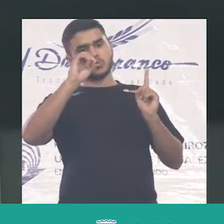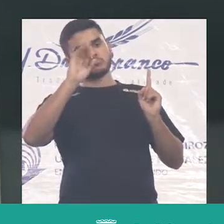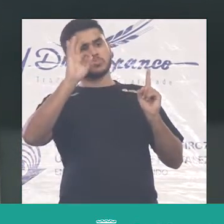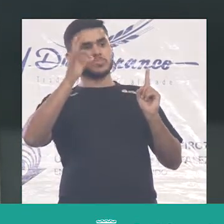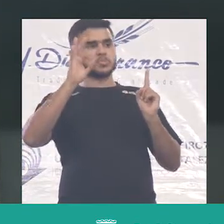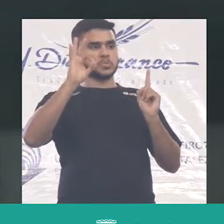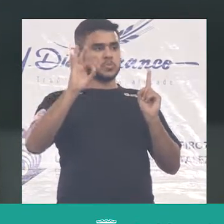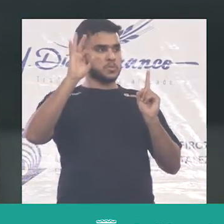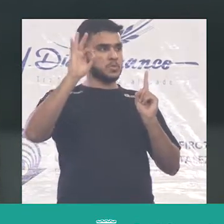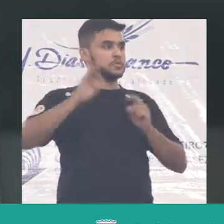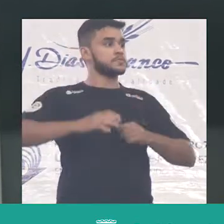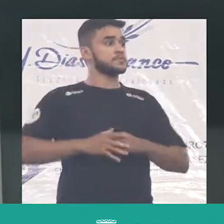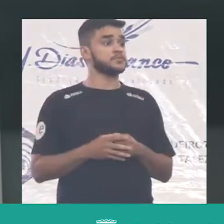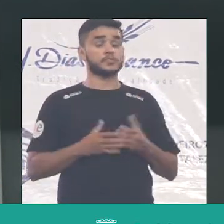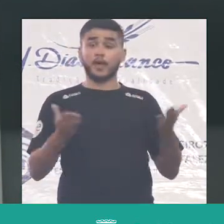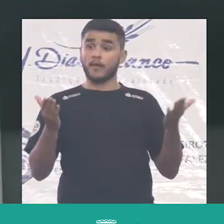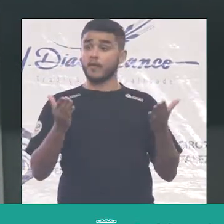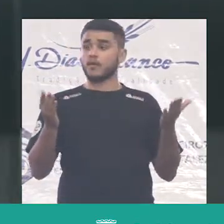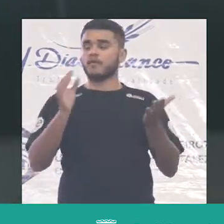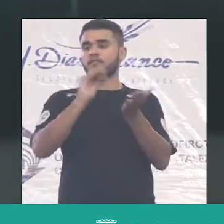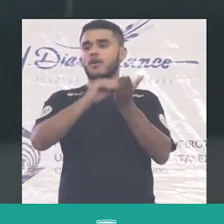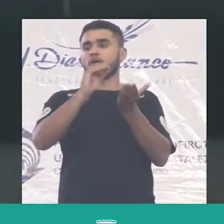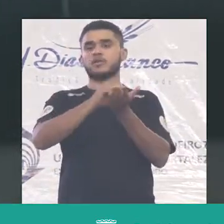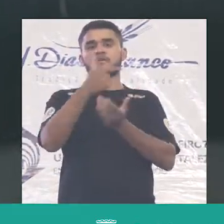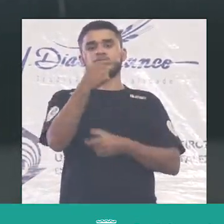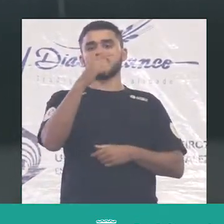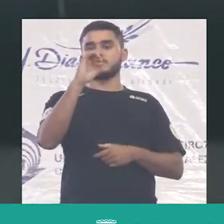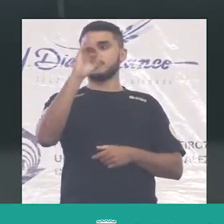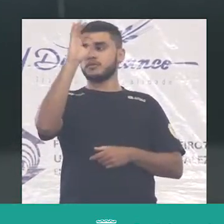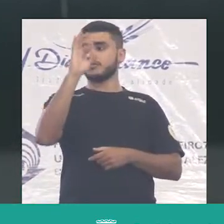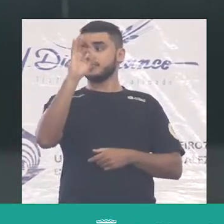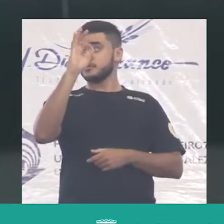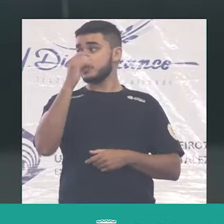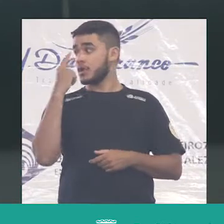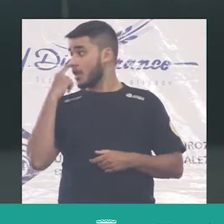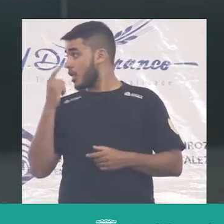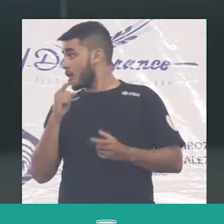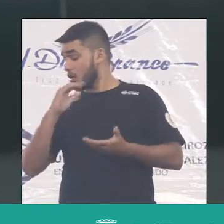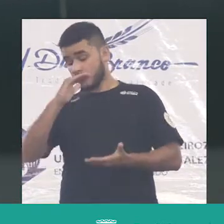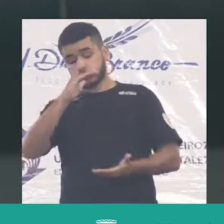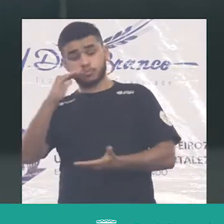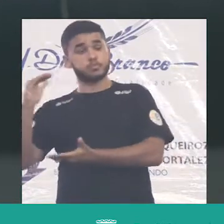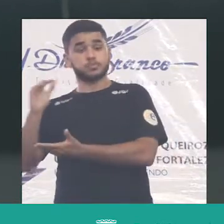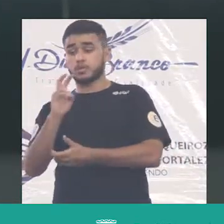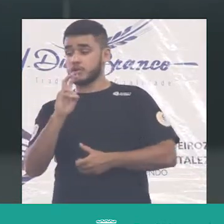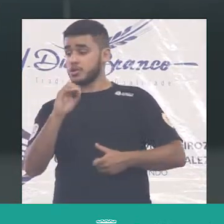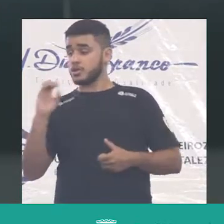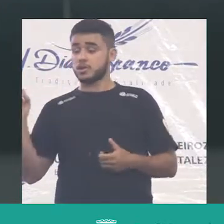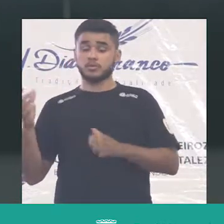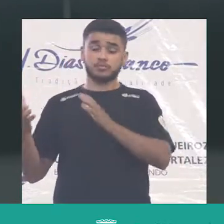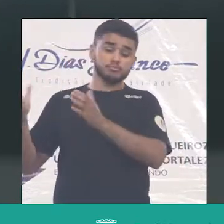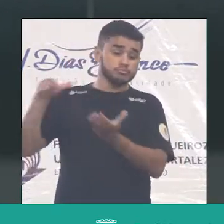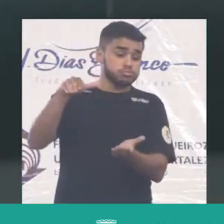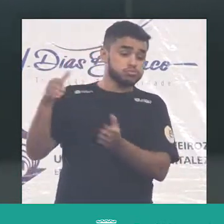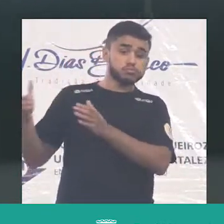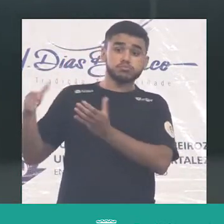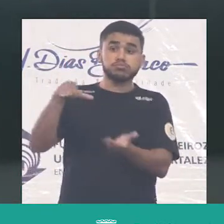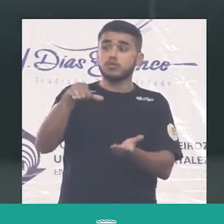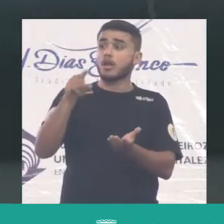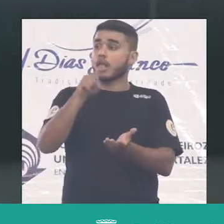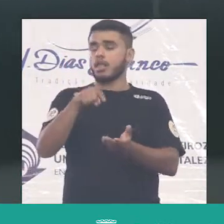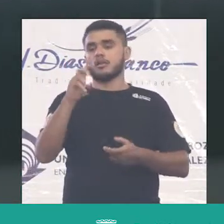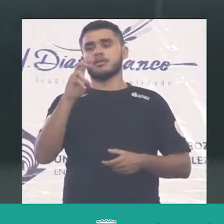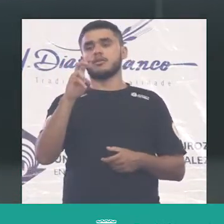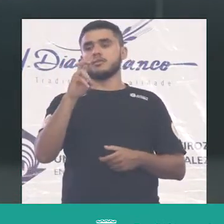da capacidade, e indo até 80%, ainda faltam 500 baldes. Ou seja, por os outros 20%, faltam